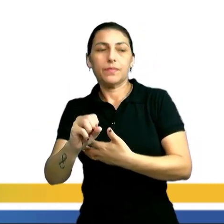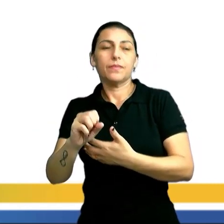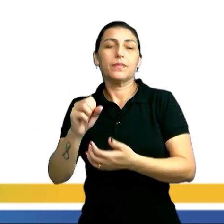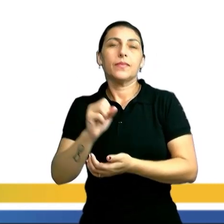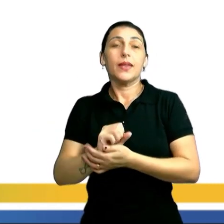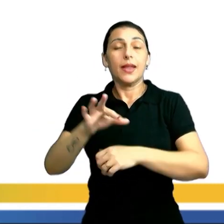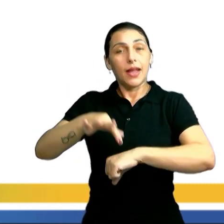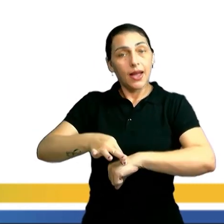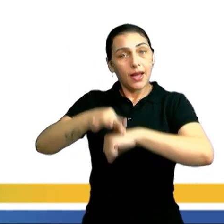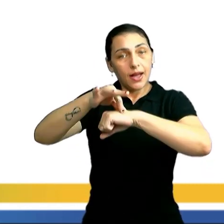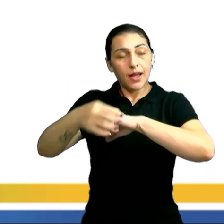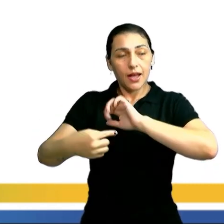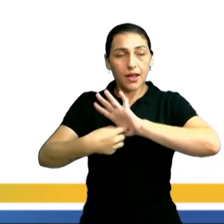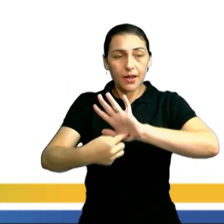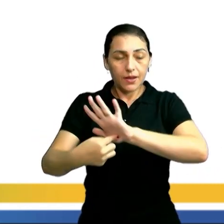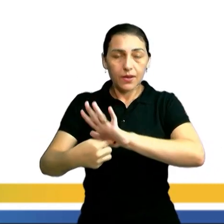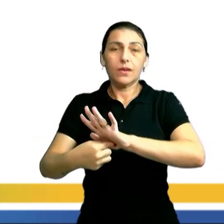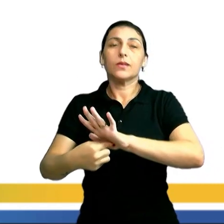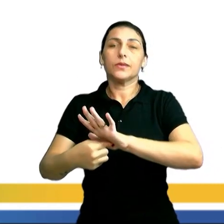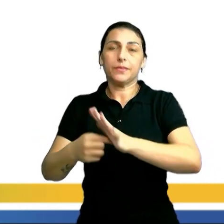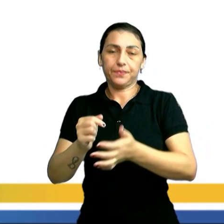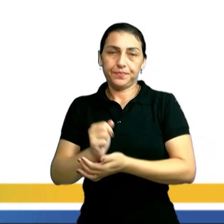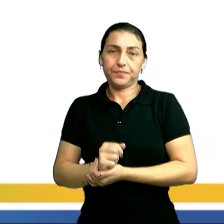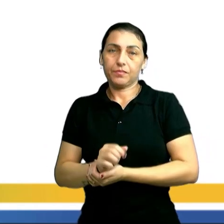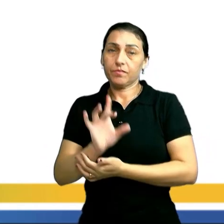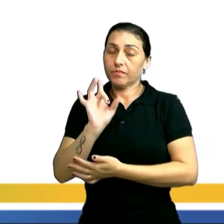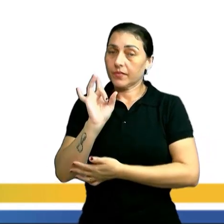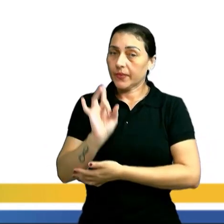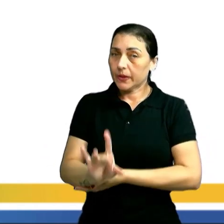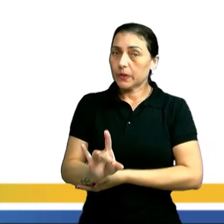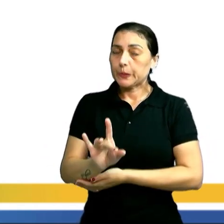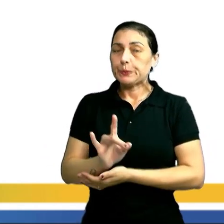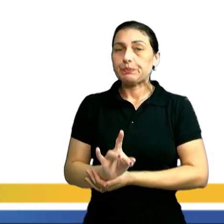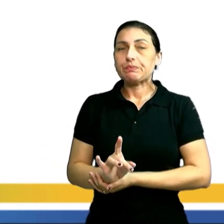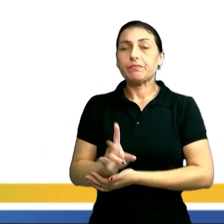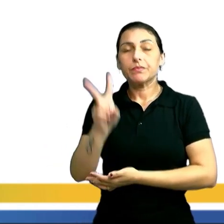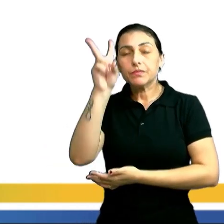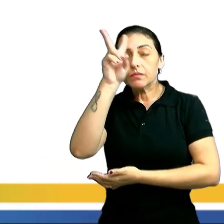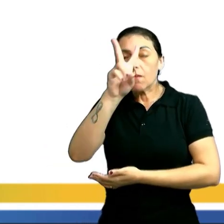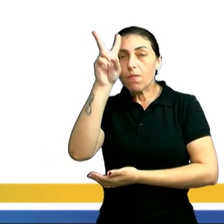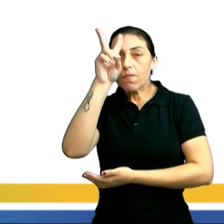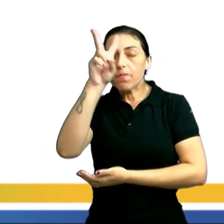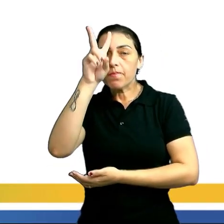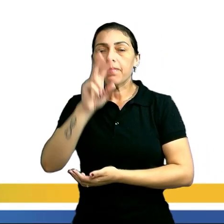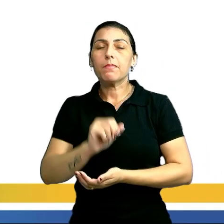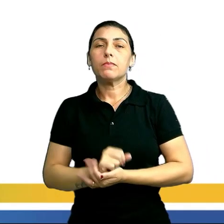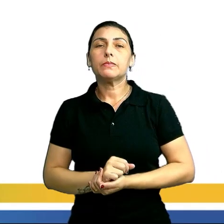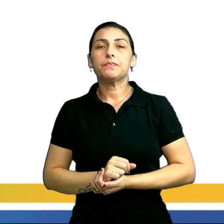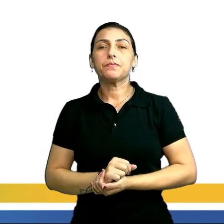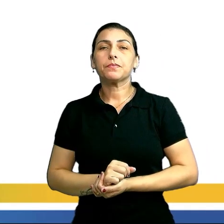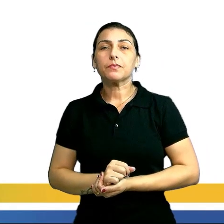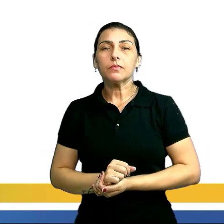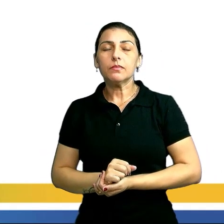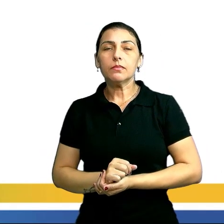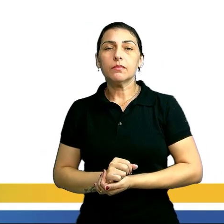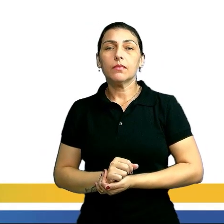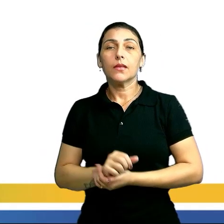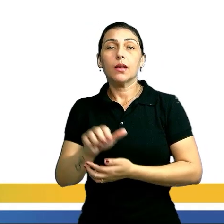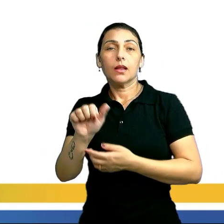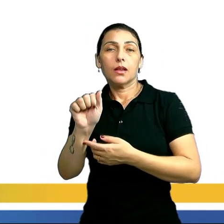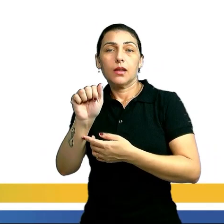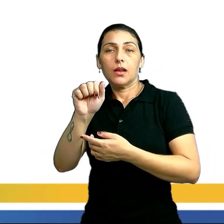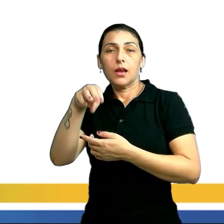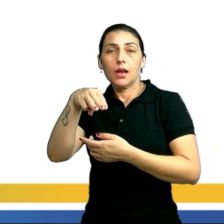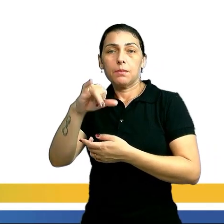carne indica algo desse tipo. Só para recordar, nossos